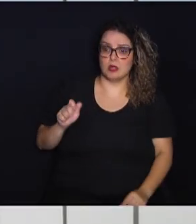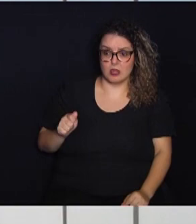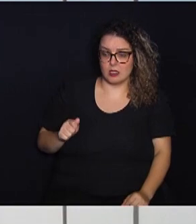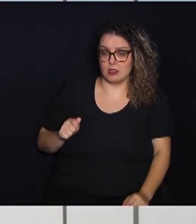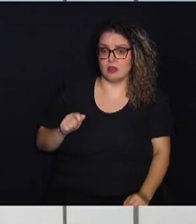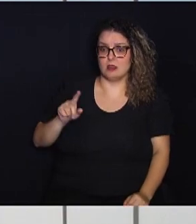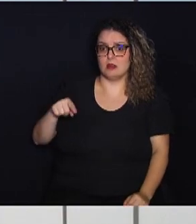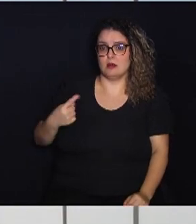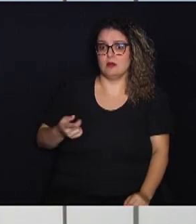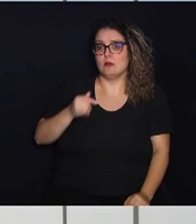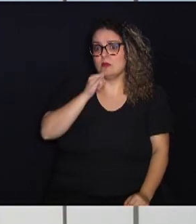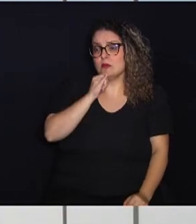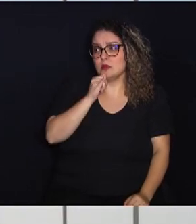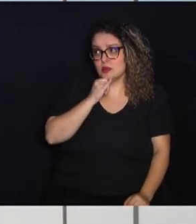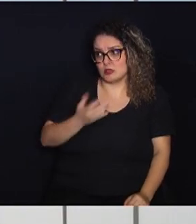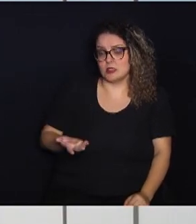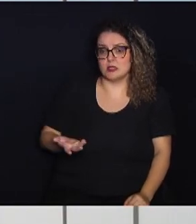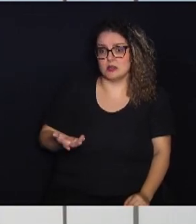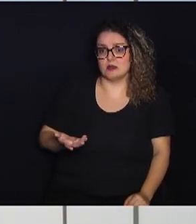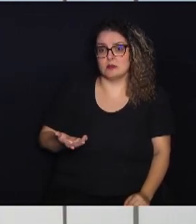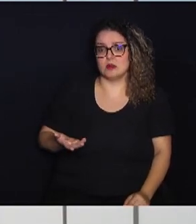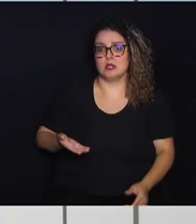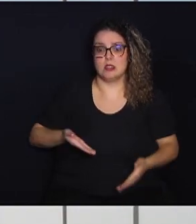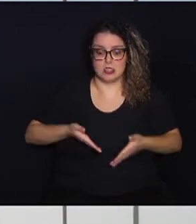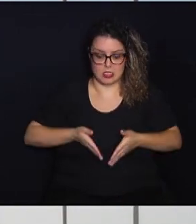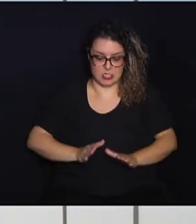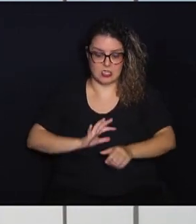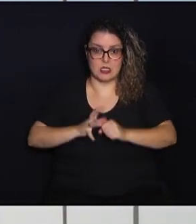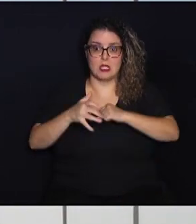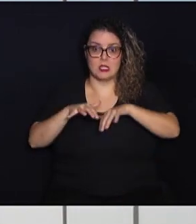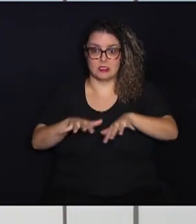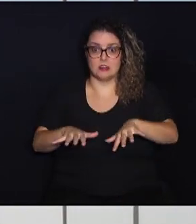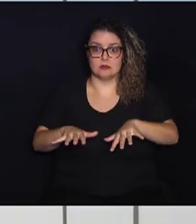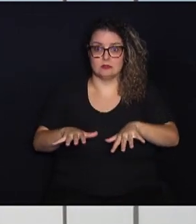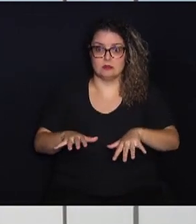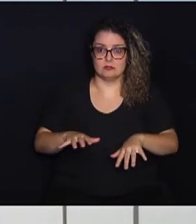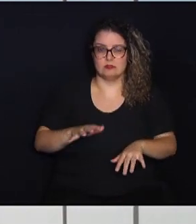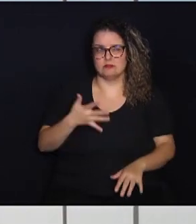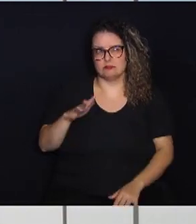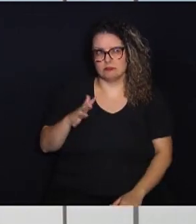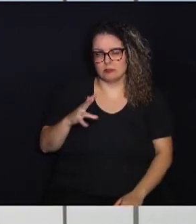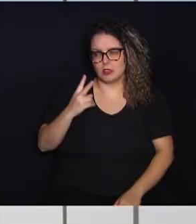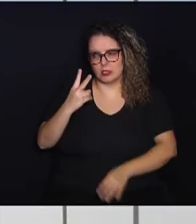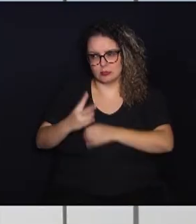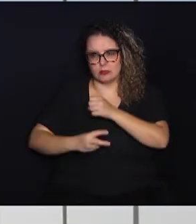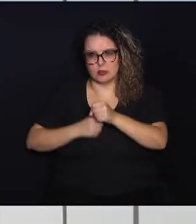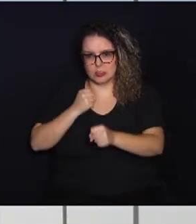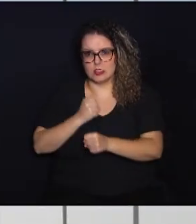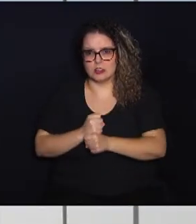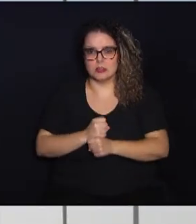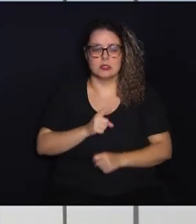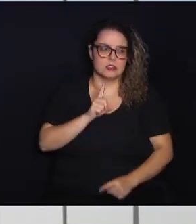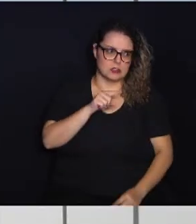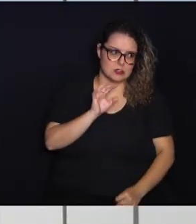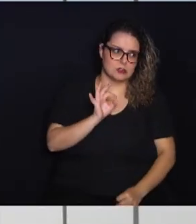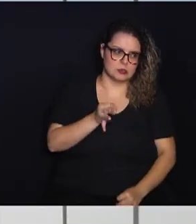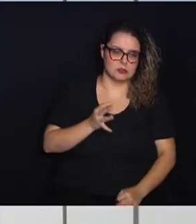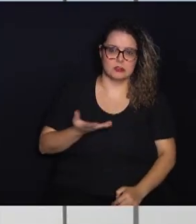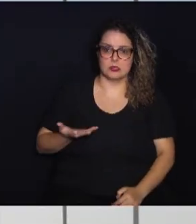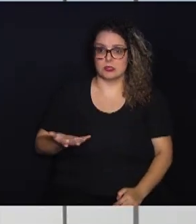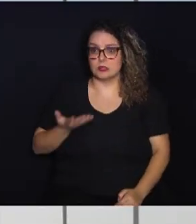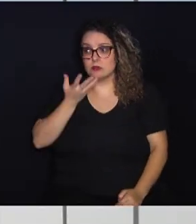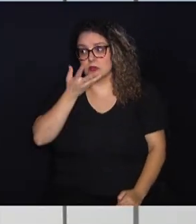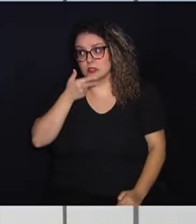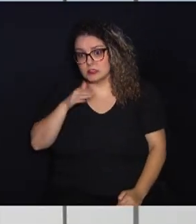que aconteceram com as crianças que nasceram na pandemia. A pandemia durou mais ou menos 2 anos, né? Então, as